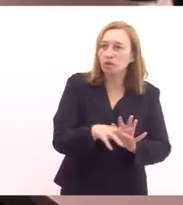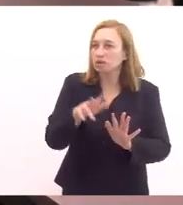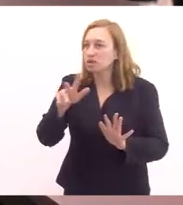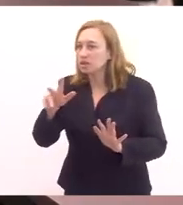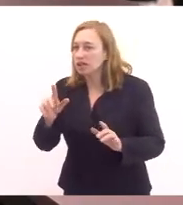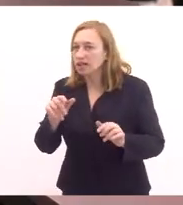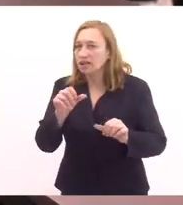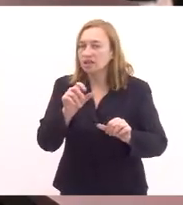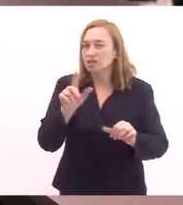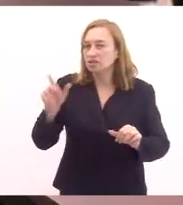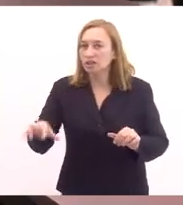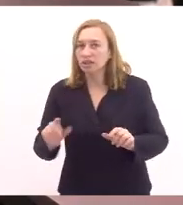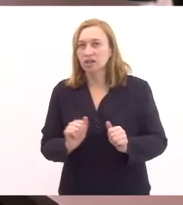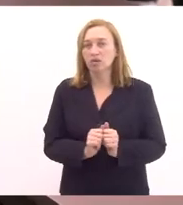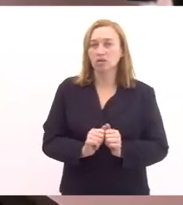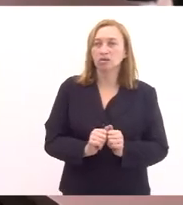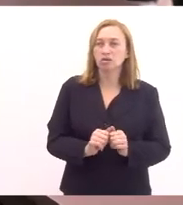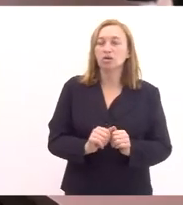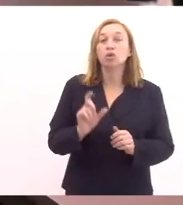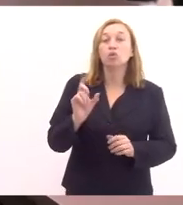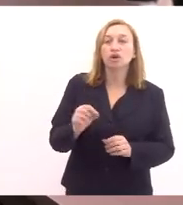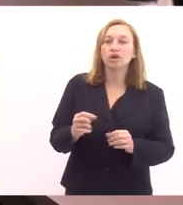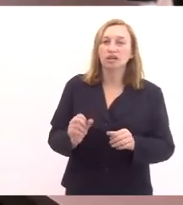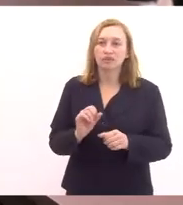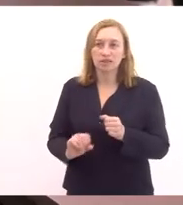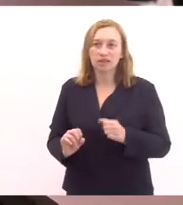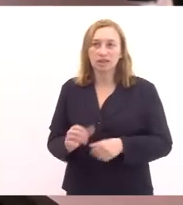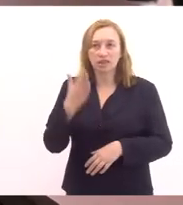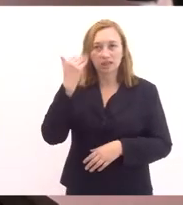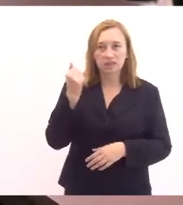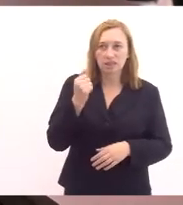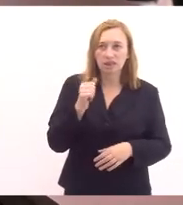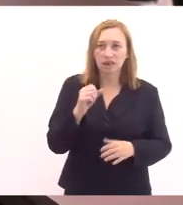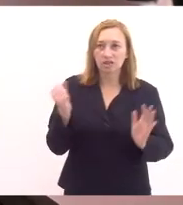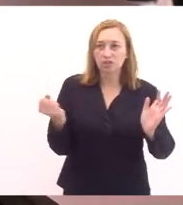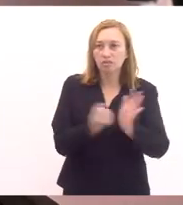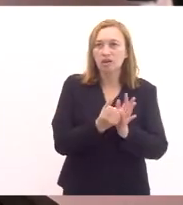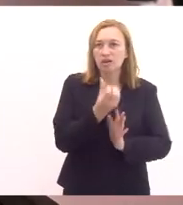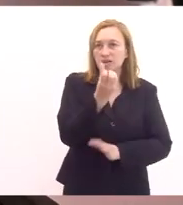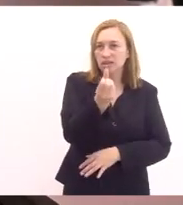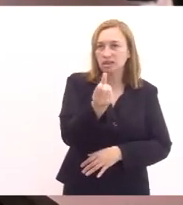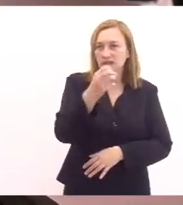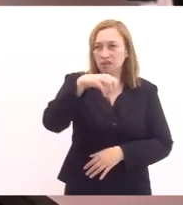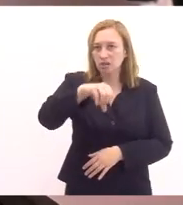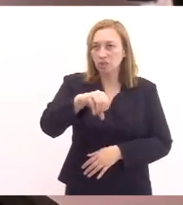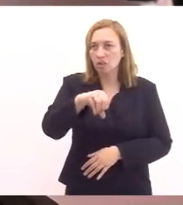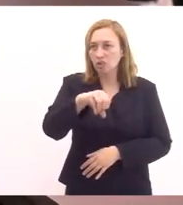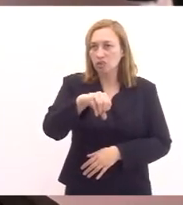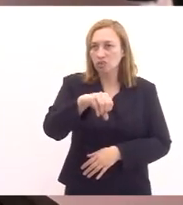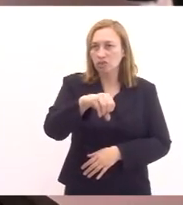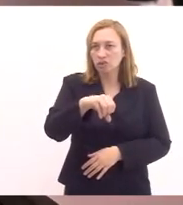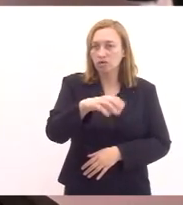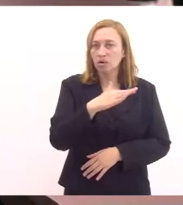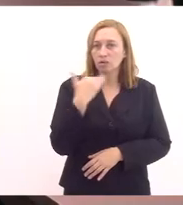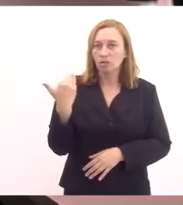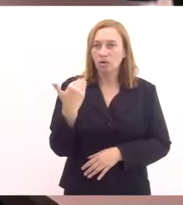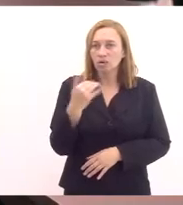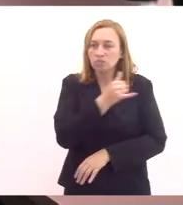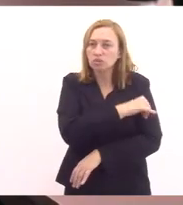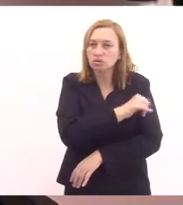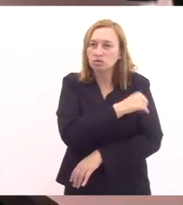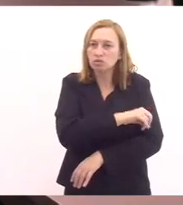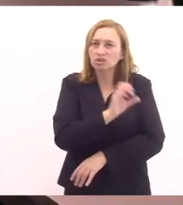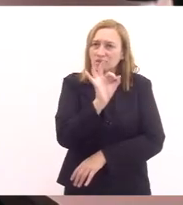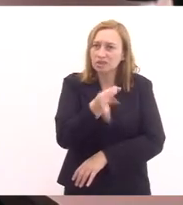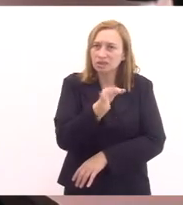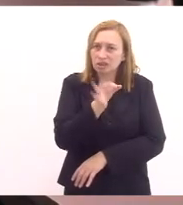produção que a gente infelizmente está produzindo né a gente sai de um Marco de 69 é a taxa de mortalidade no Rio de